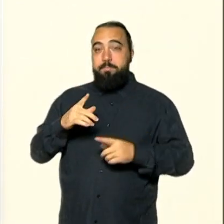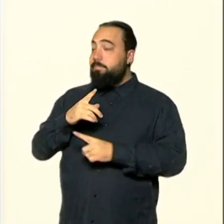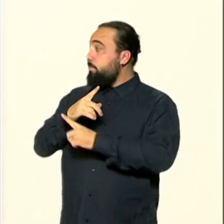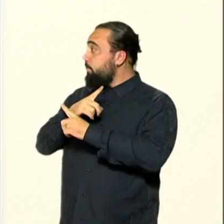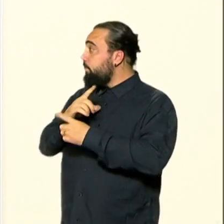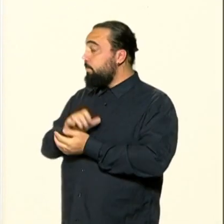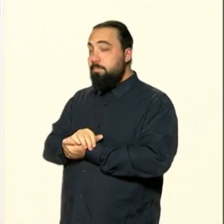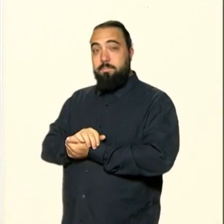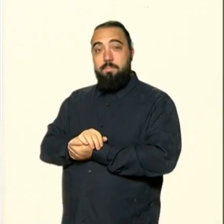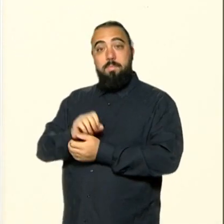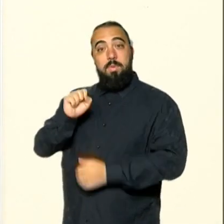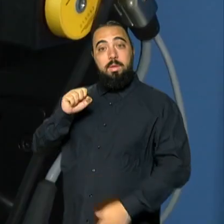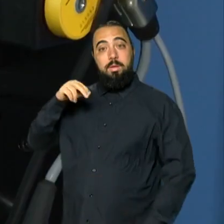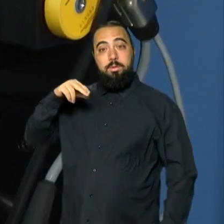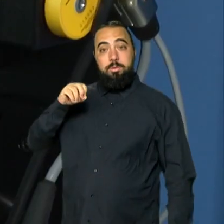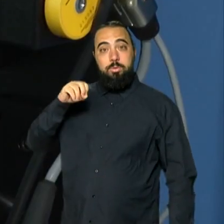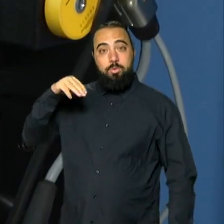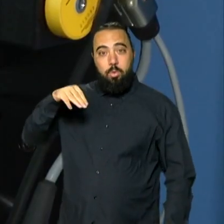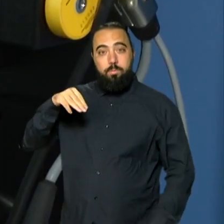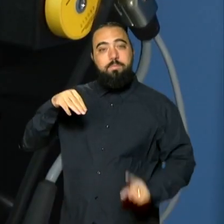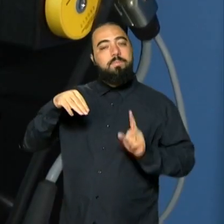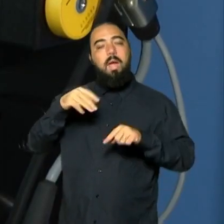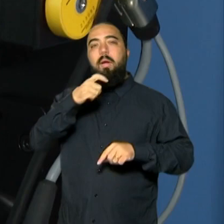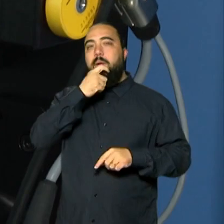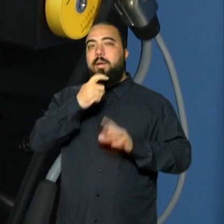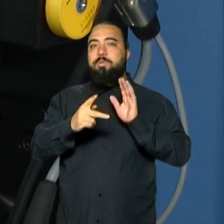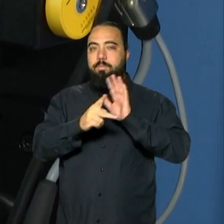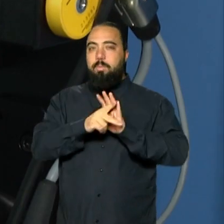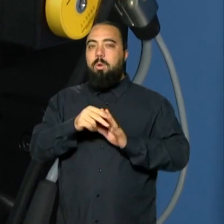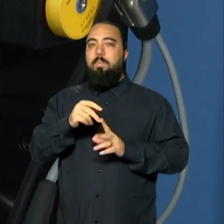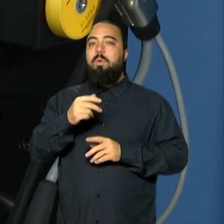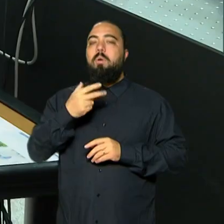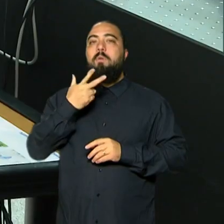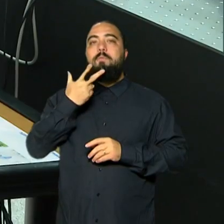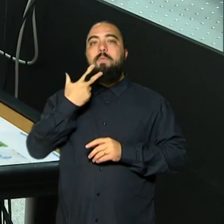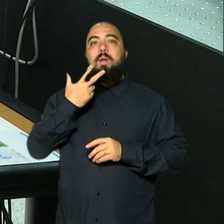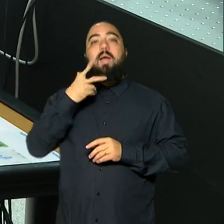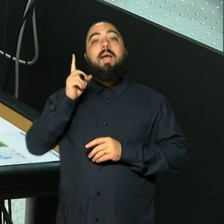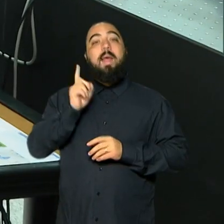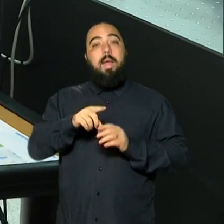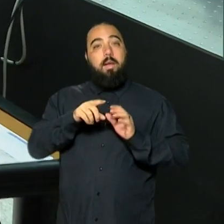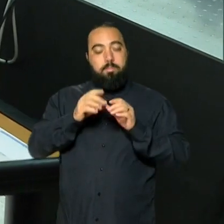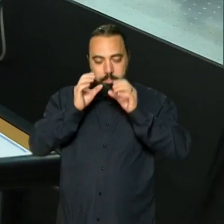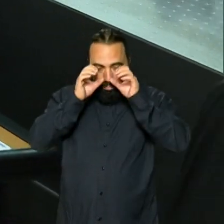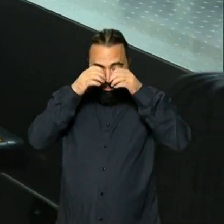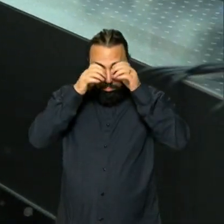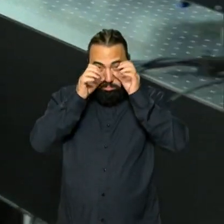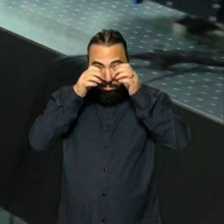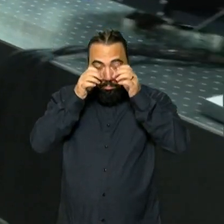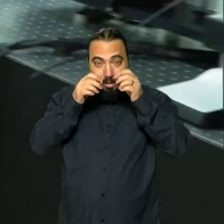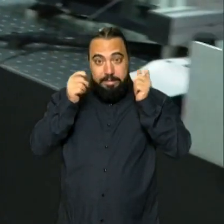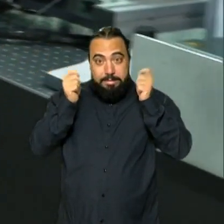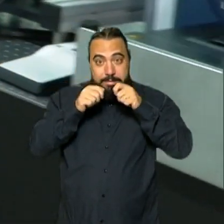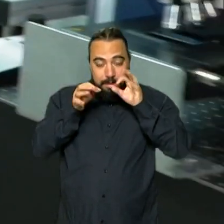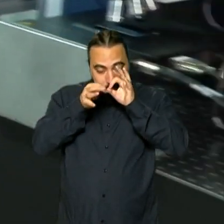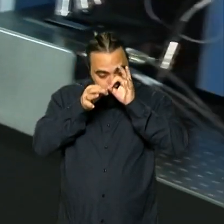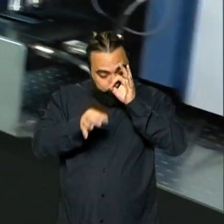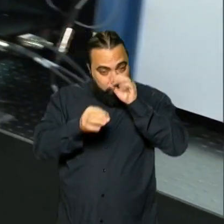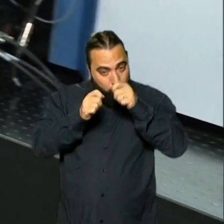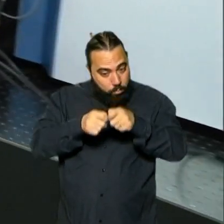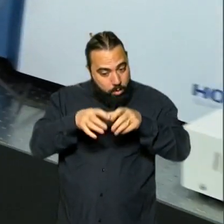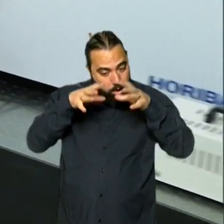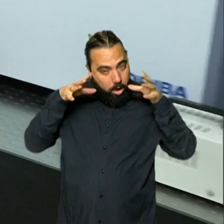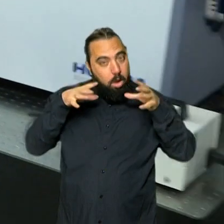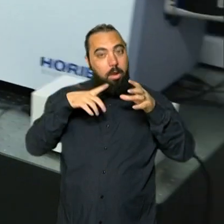Field Optical Microscope, um microscópio óptico subnano a laser com resolução que permite um alto nível de caracterização